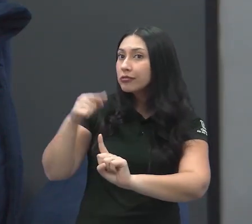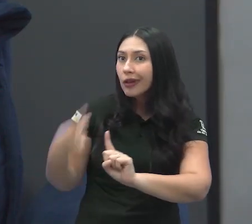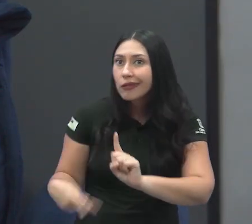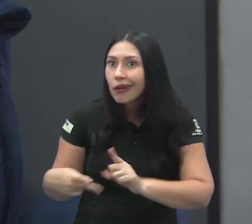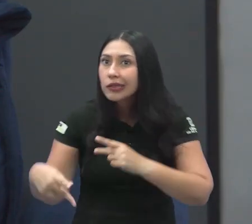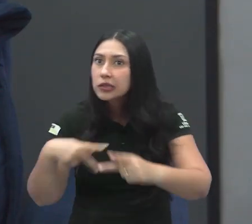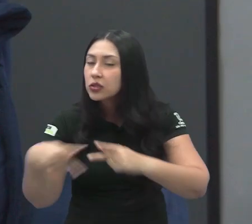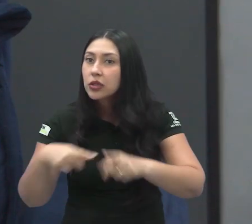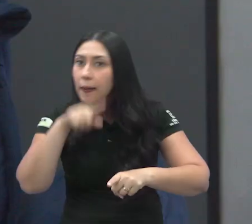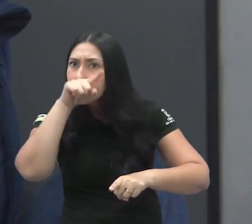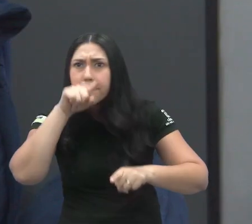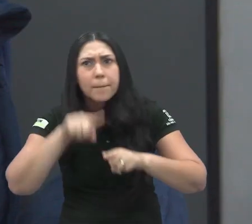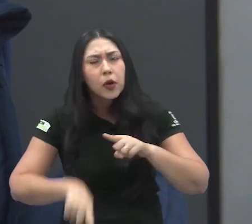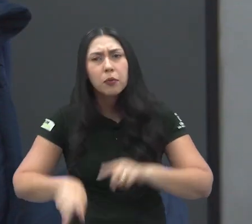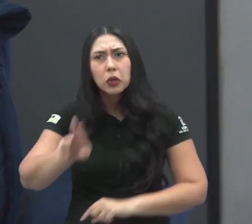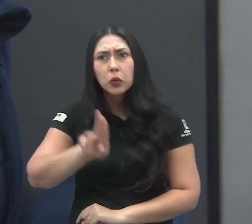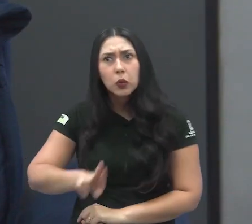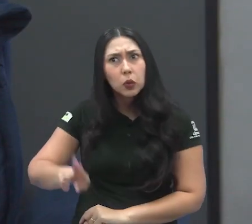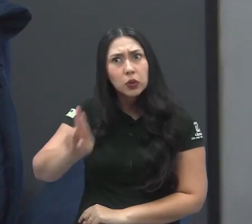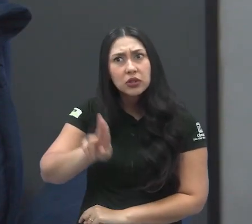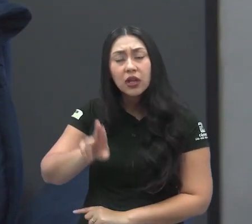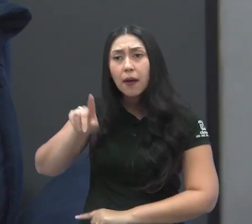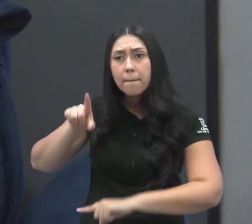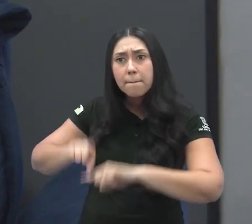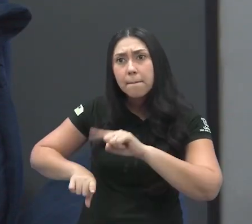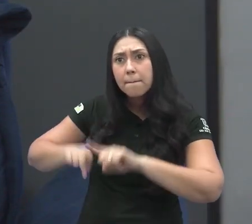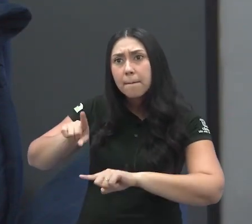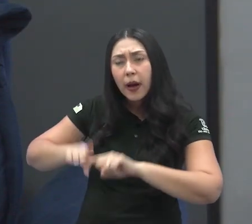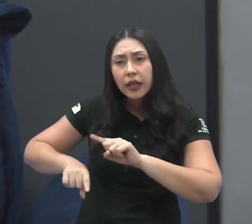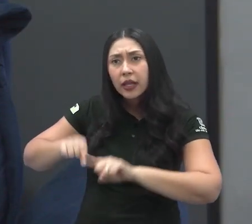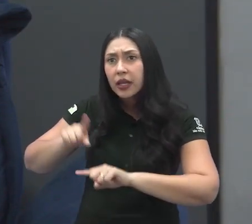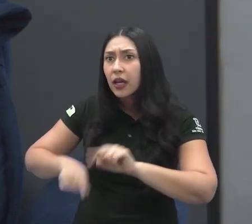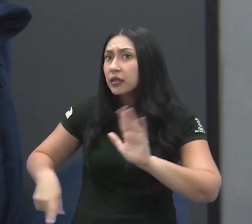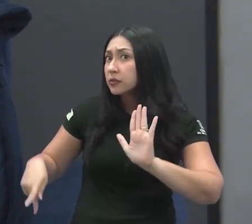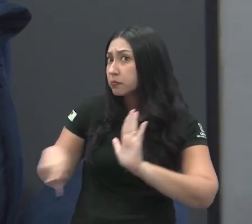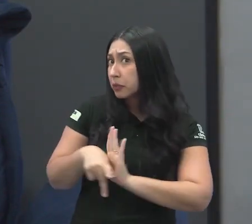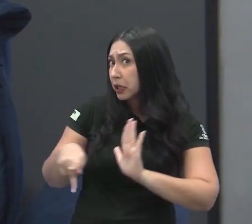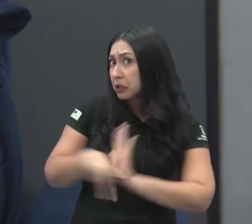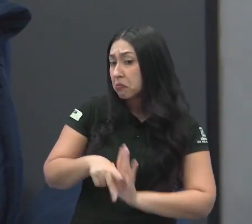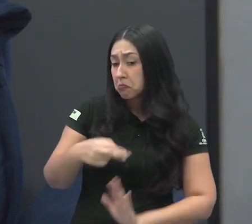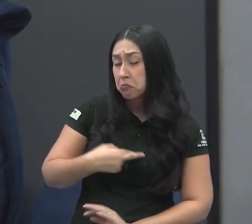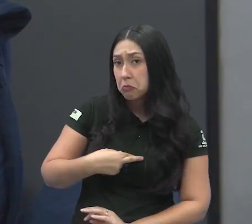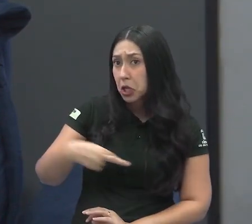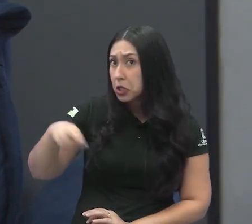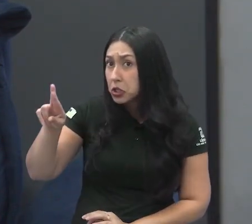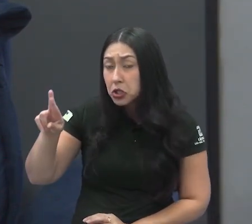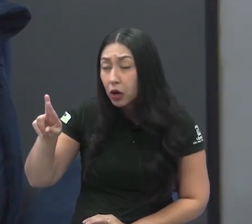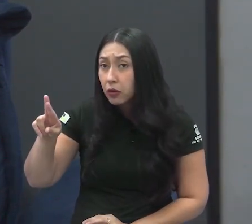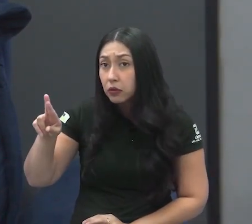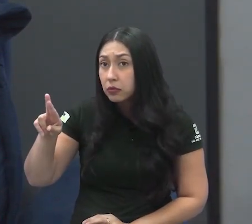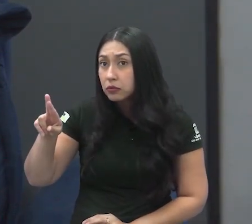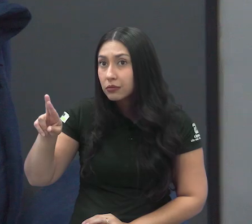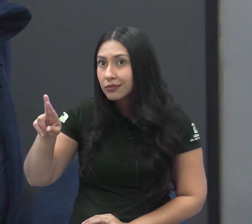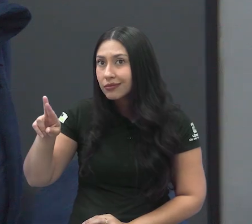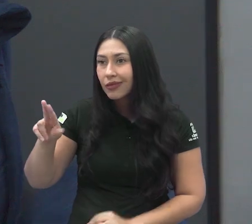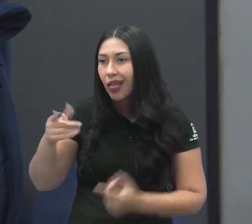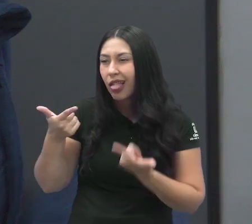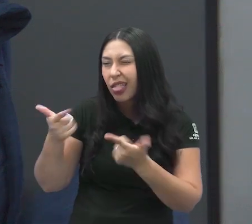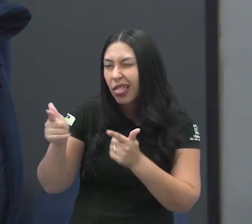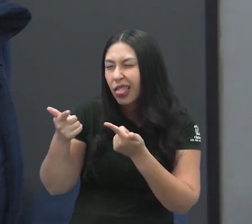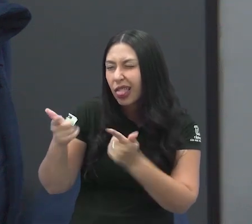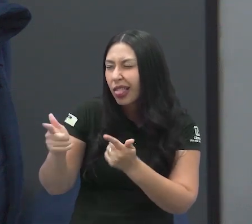fosse proibido a utilização de imagens sacras, seja de qualquer religião, de